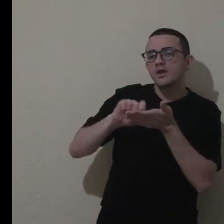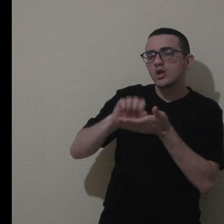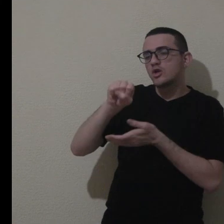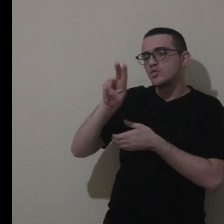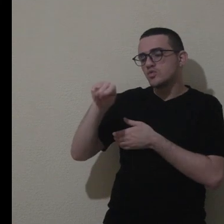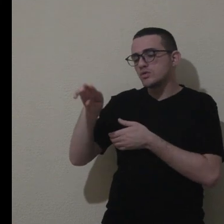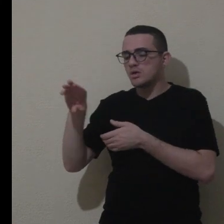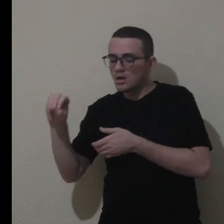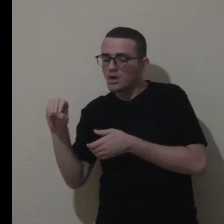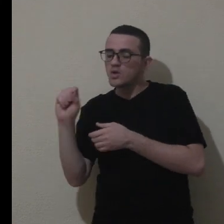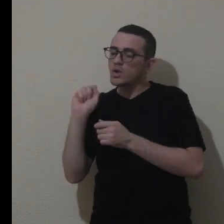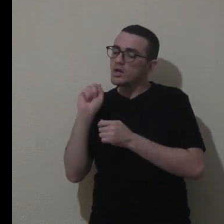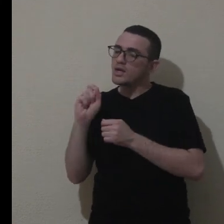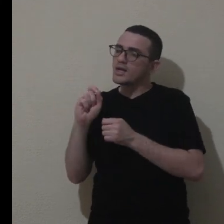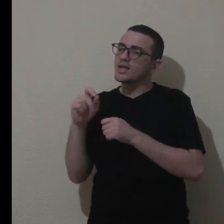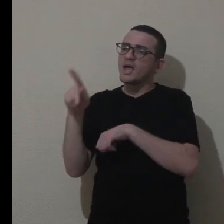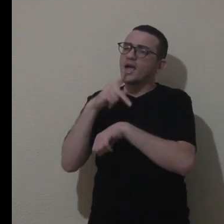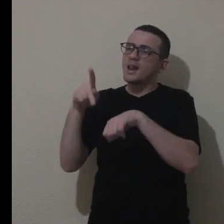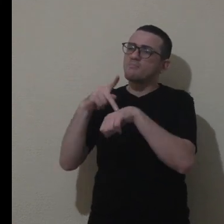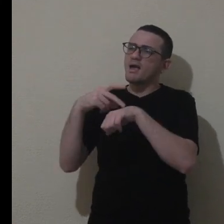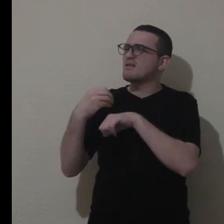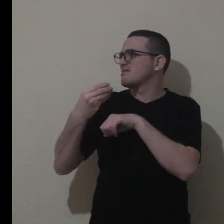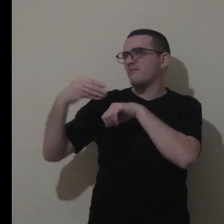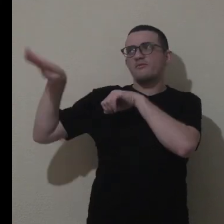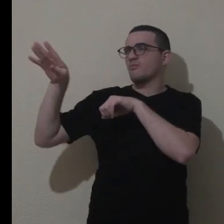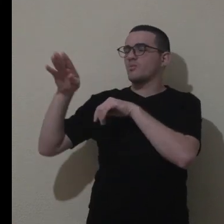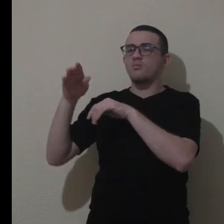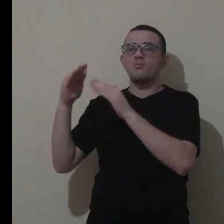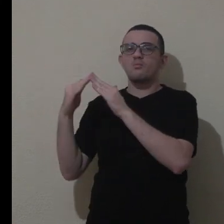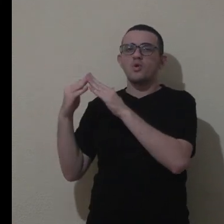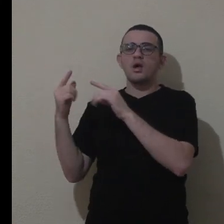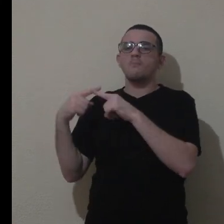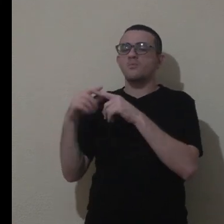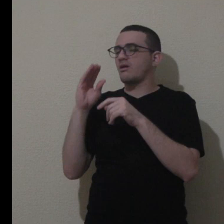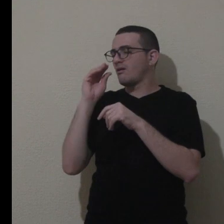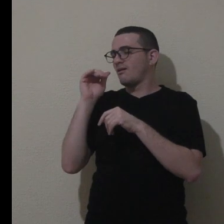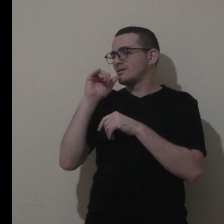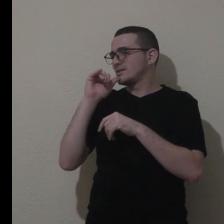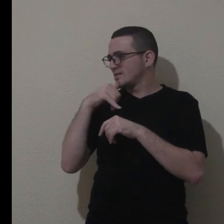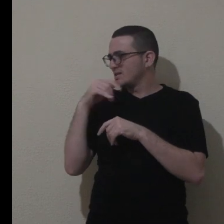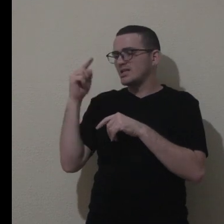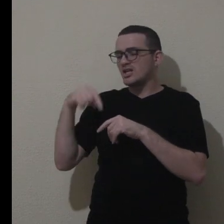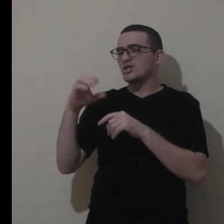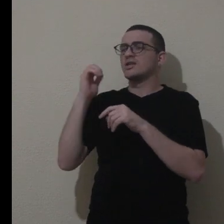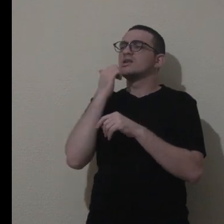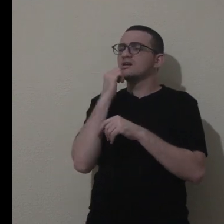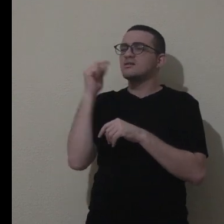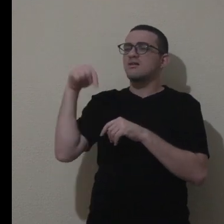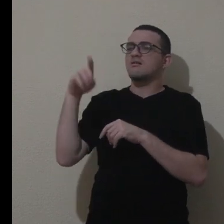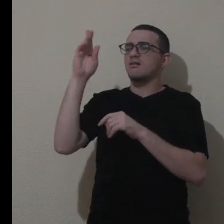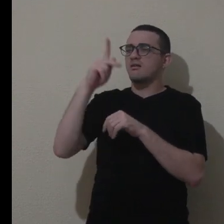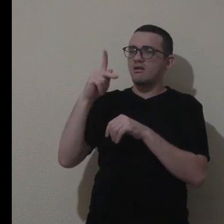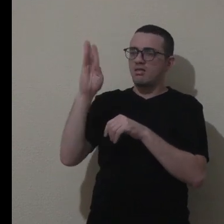uma neurocientista que está expatriada, saiu do Brasil muito descontente com a situação da ciência